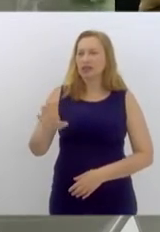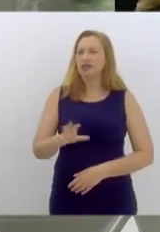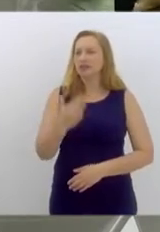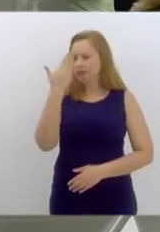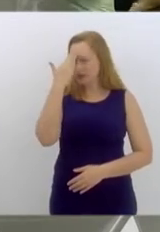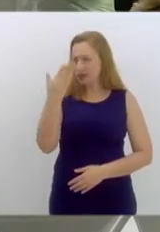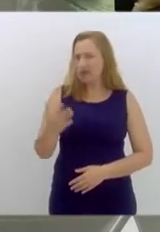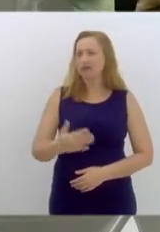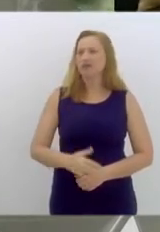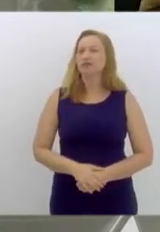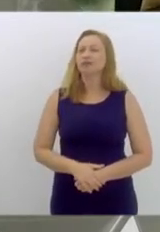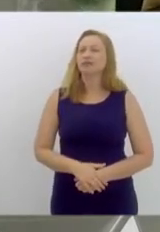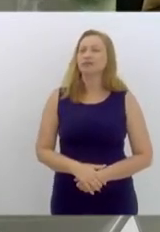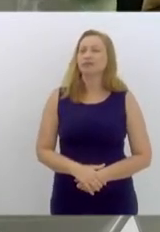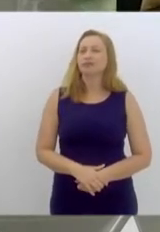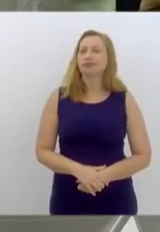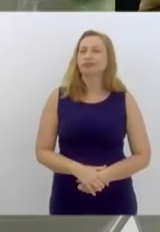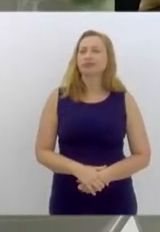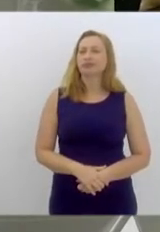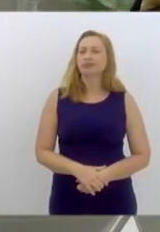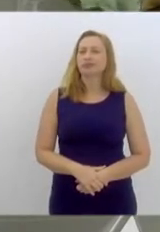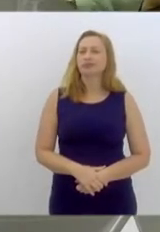favor. Aqui.